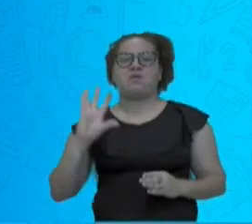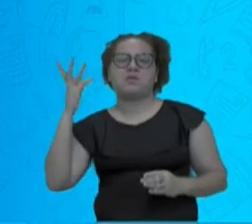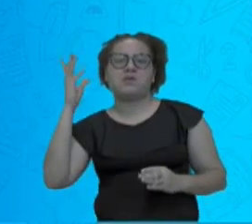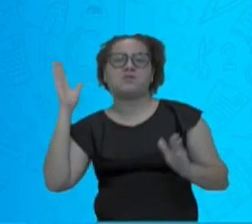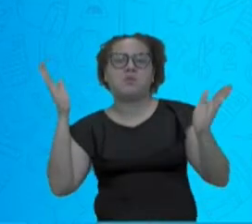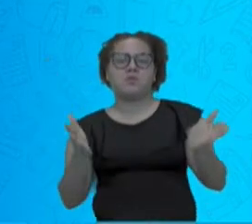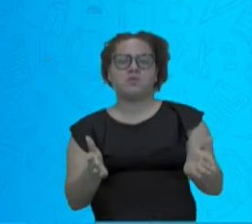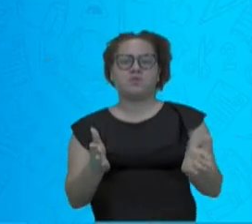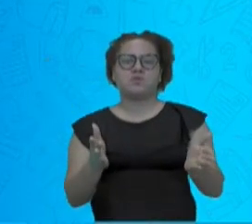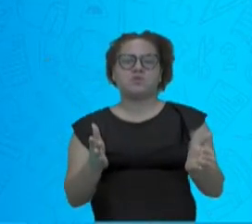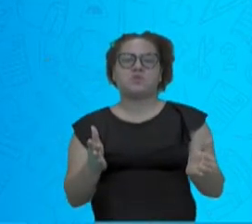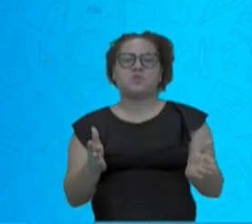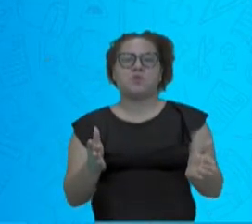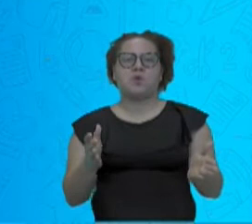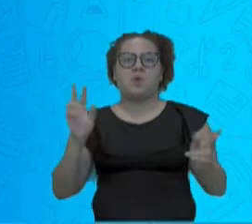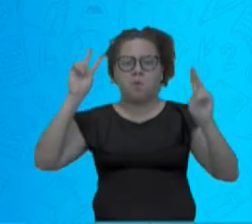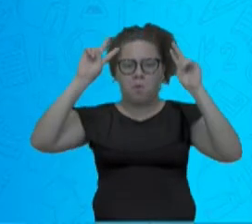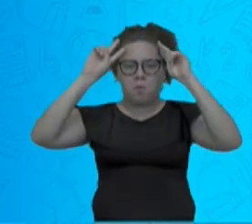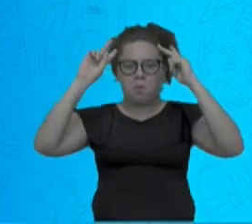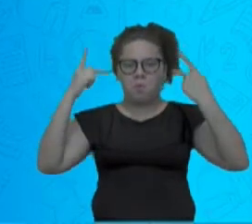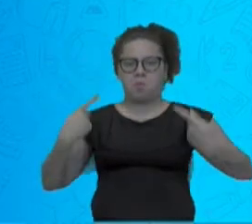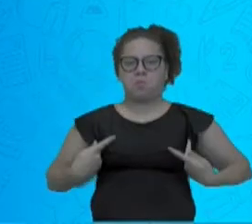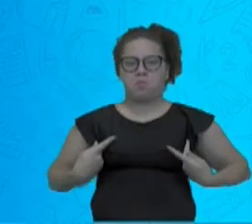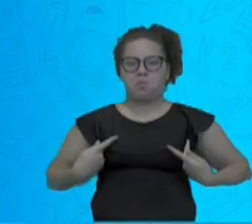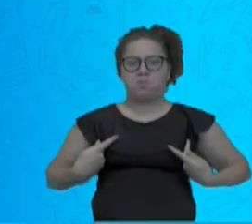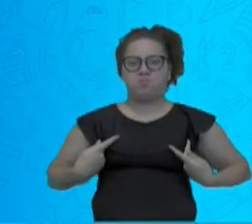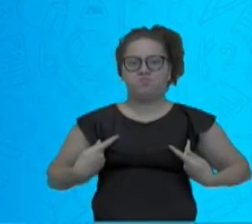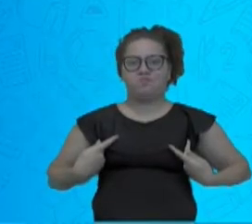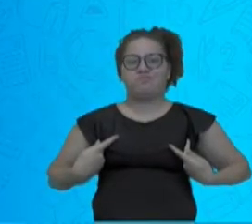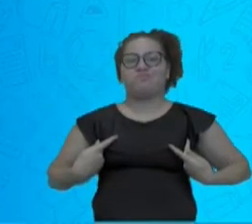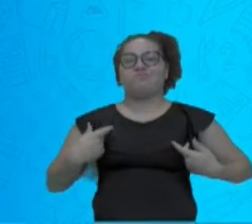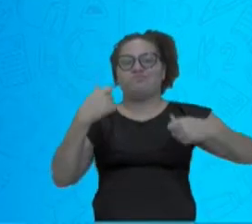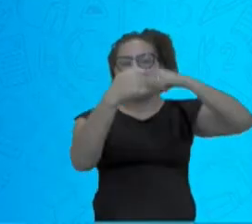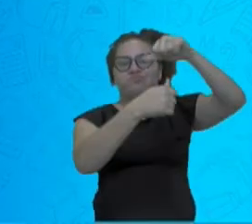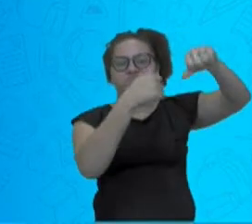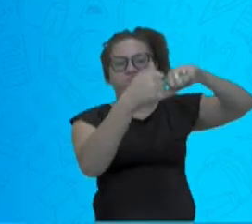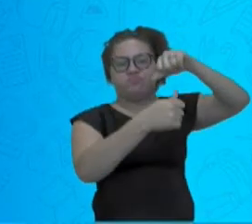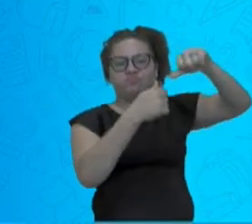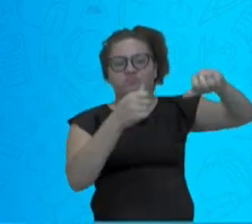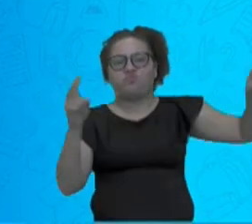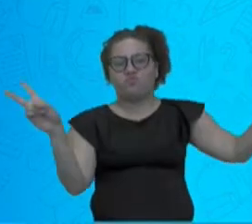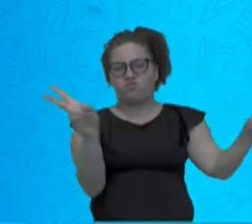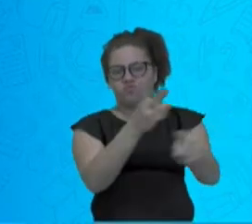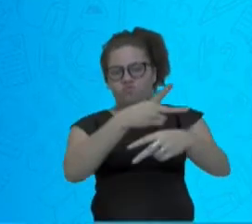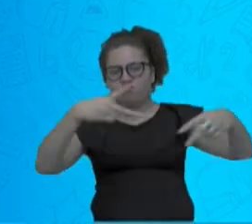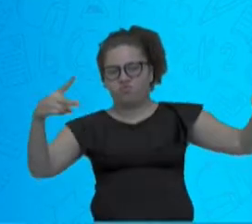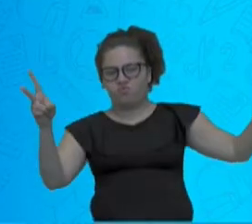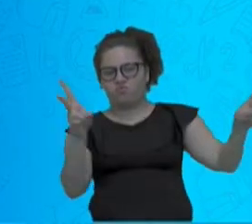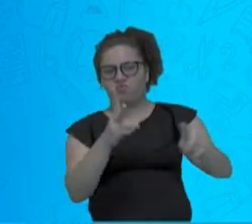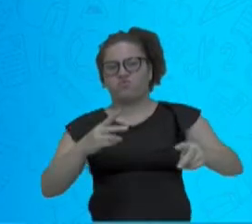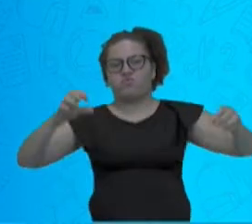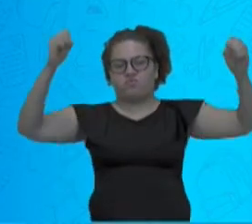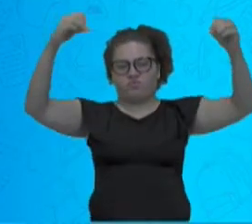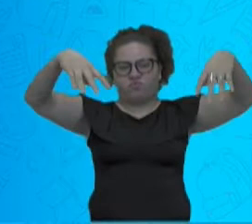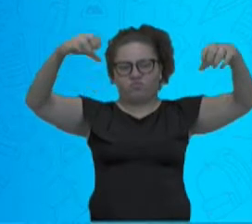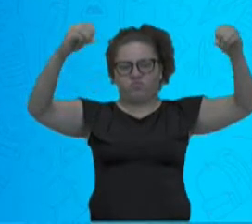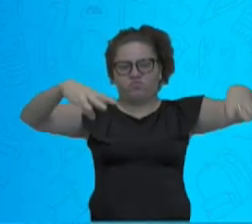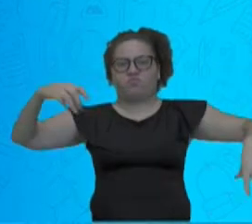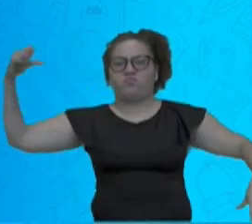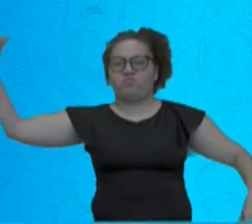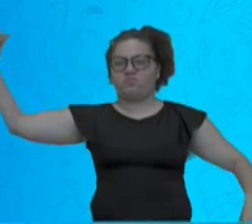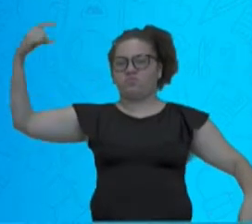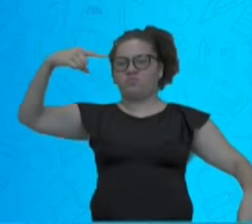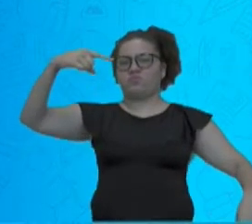hoje é do homem. É do vento, é da chuva, é do